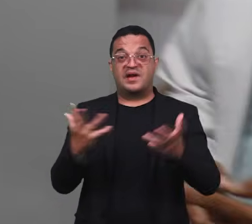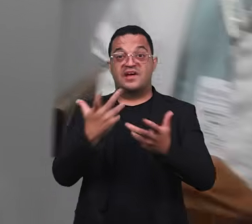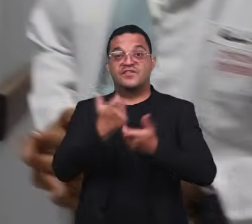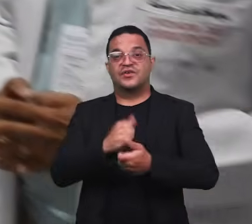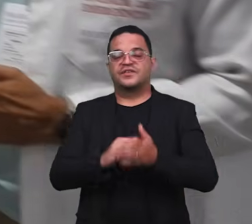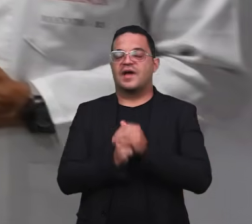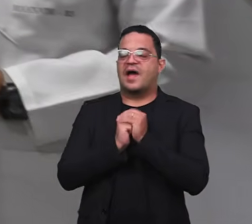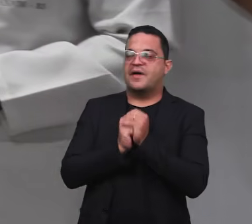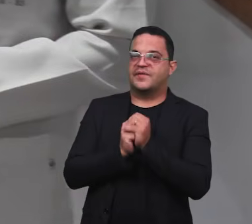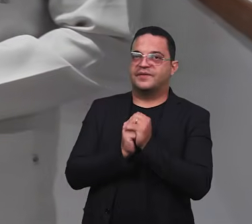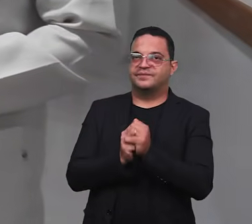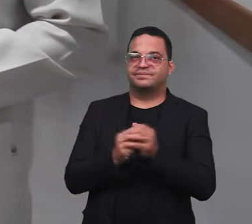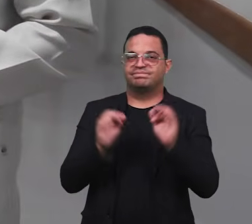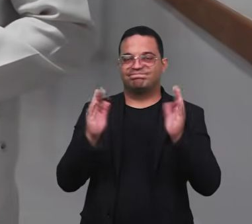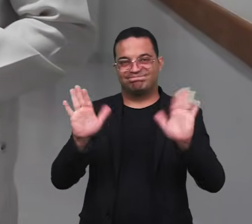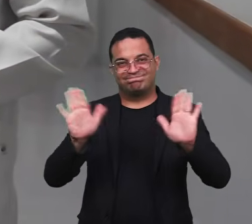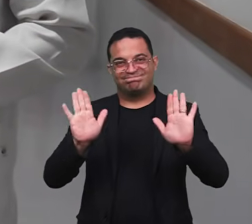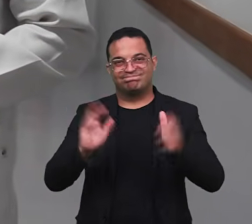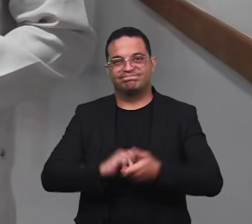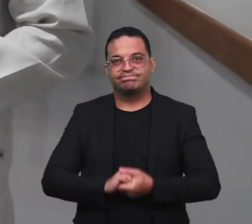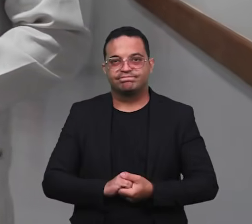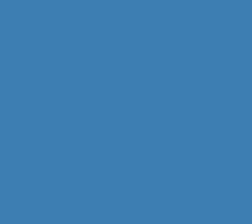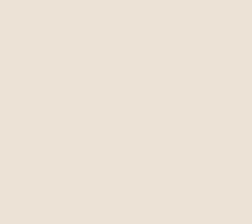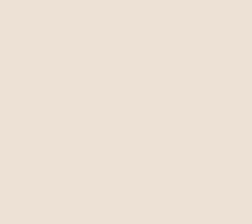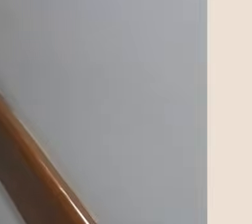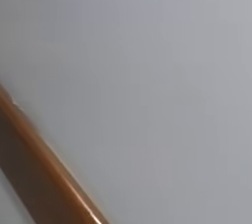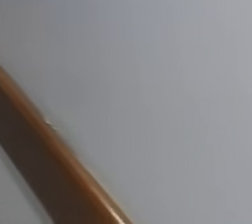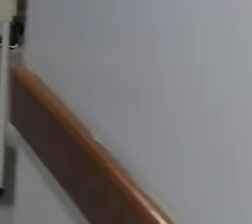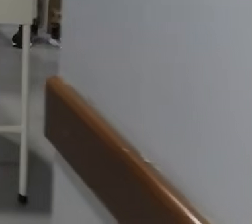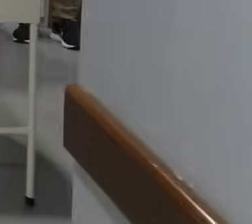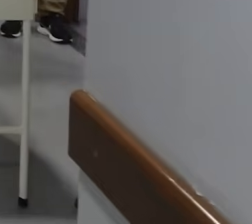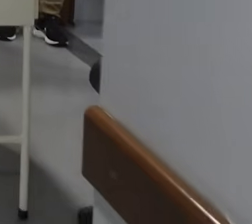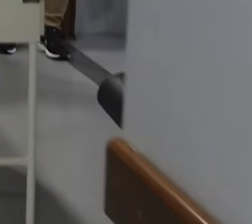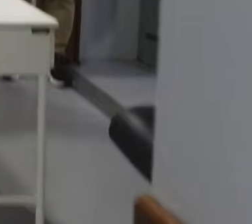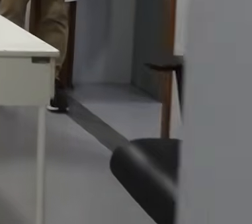maravilhosa. Amém. É isso mesmo.